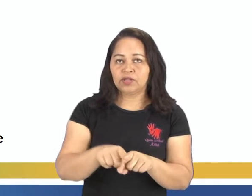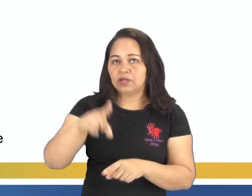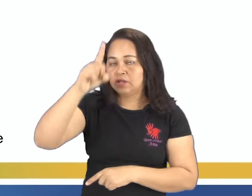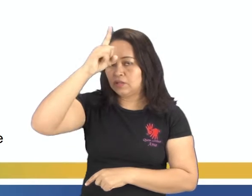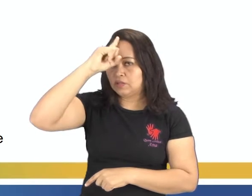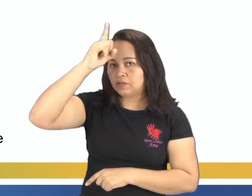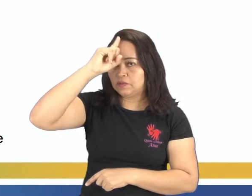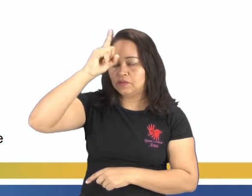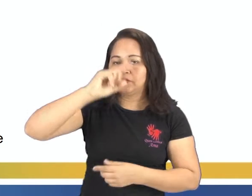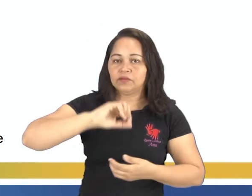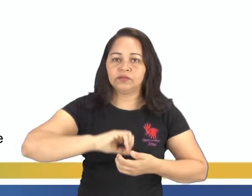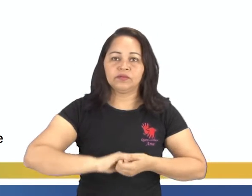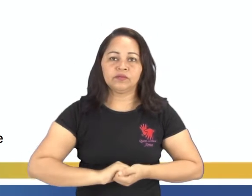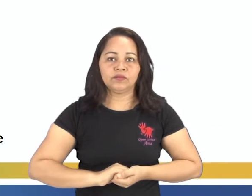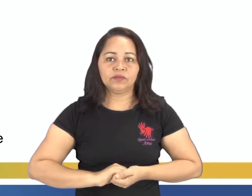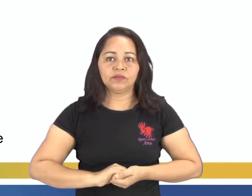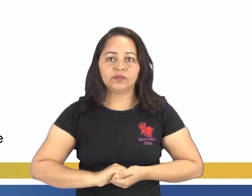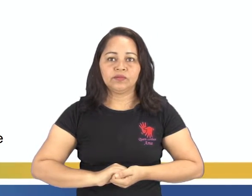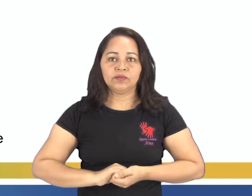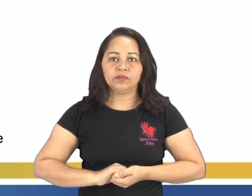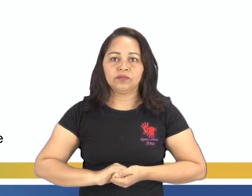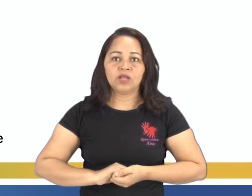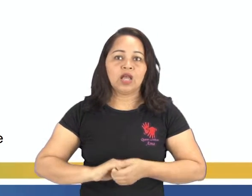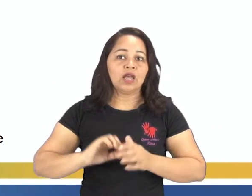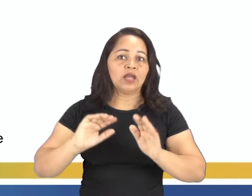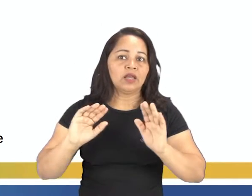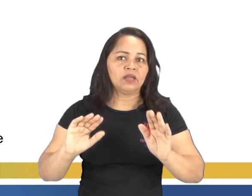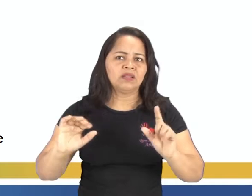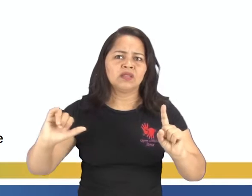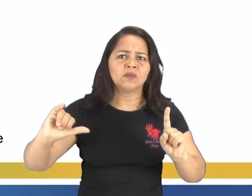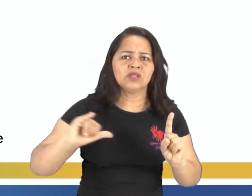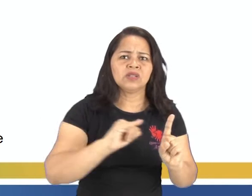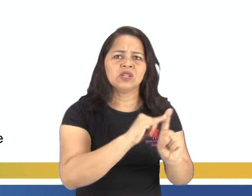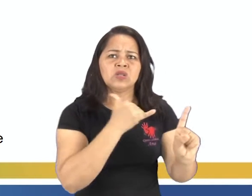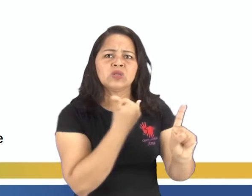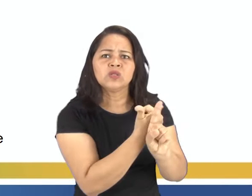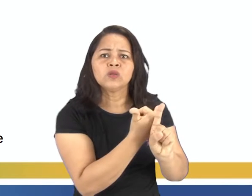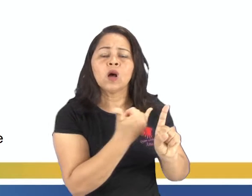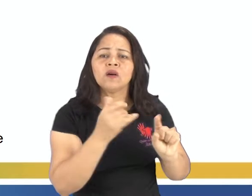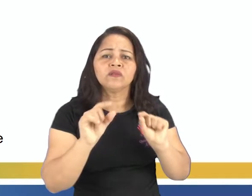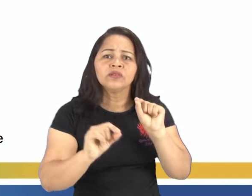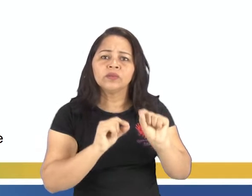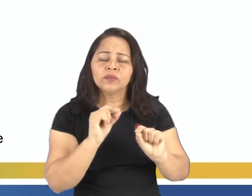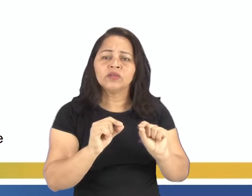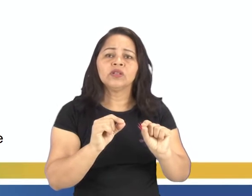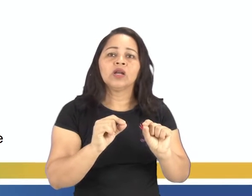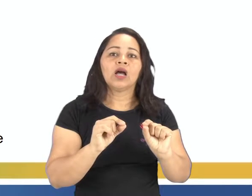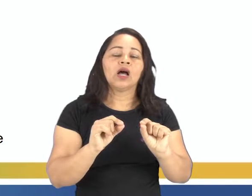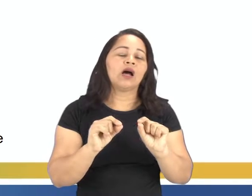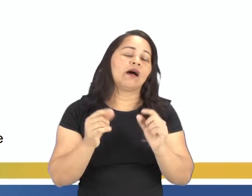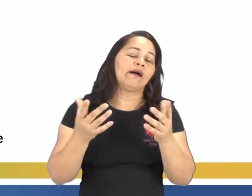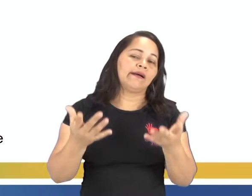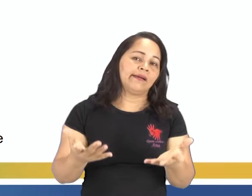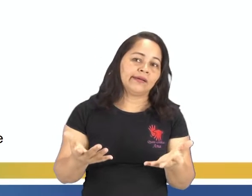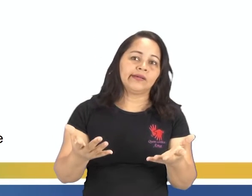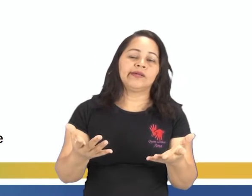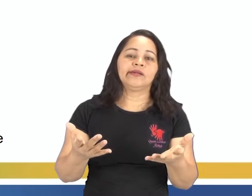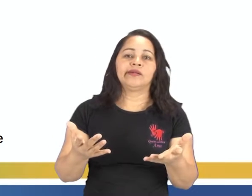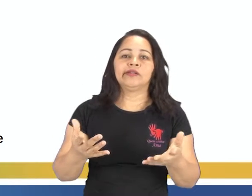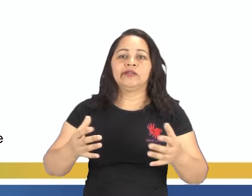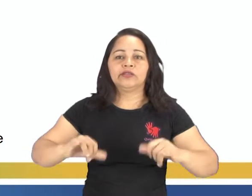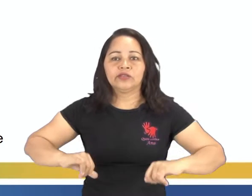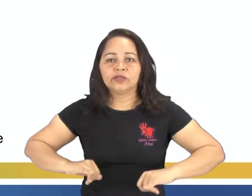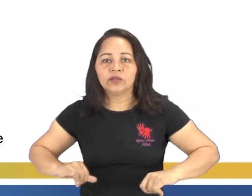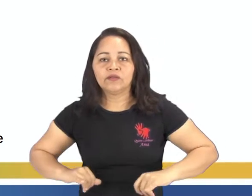Eric Vannio, diferente das grandes produções hollywoodianas, tramas orientais desde o